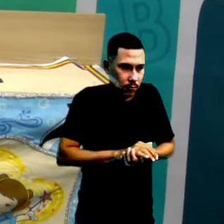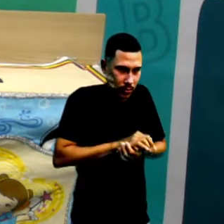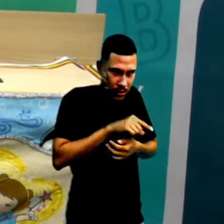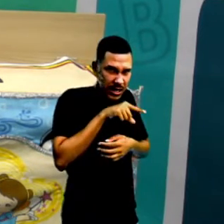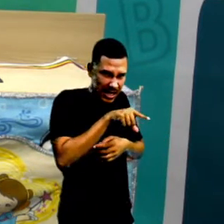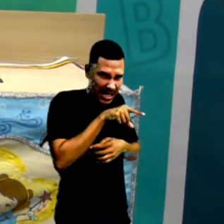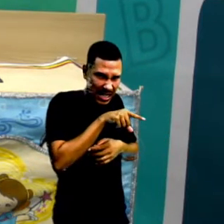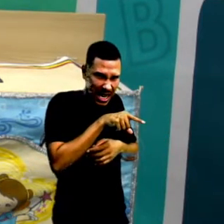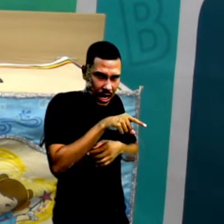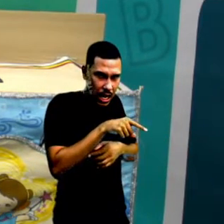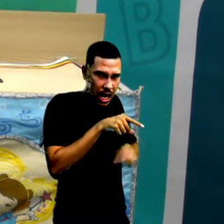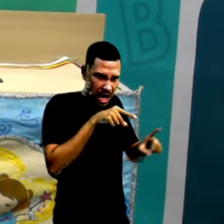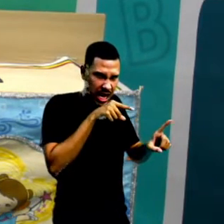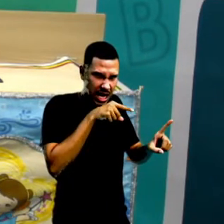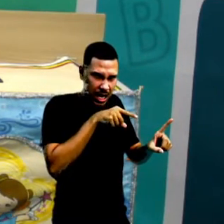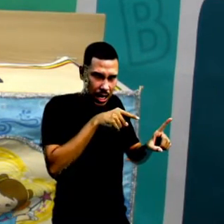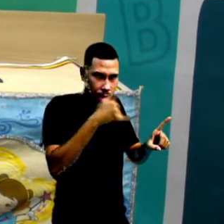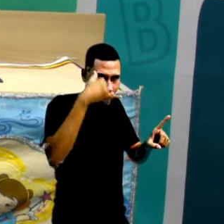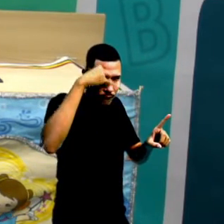tava dormindo